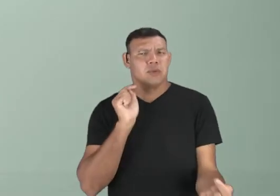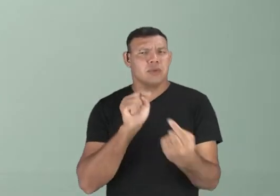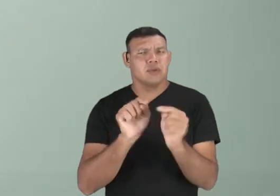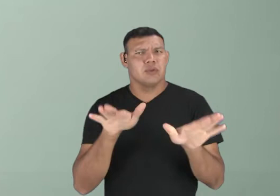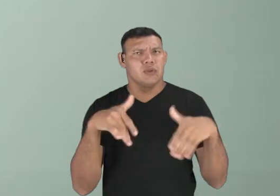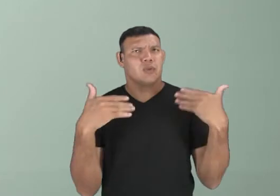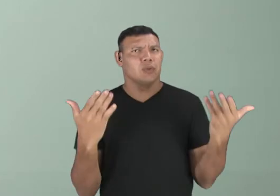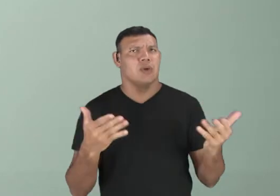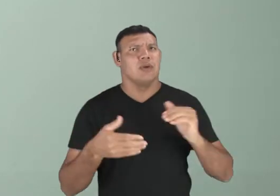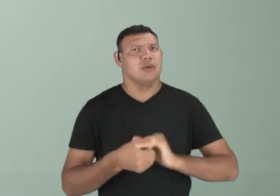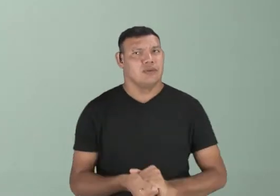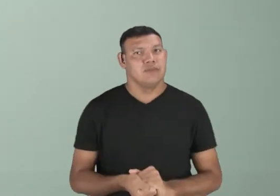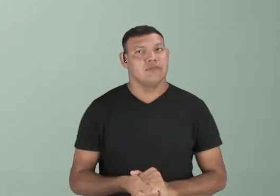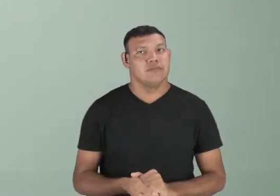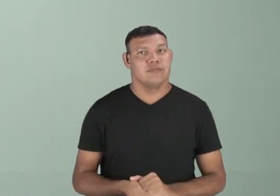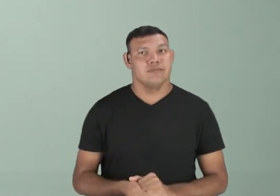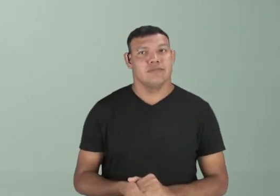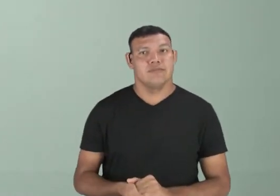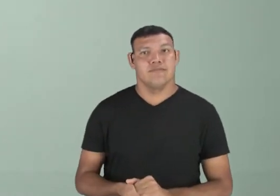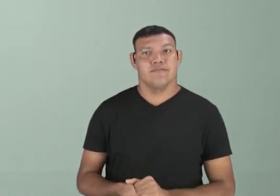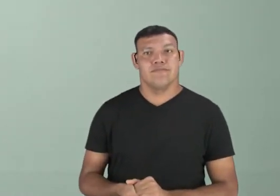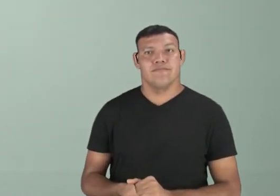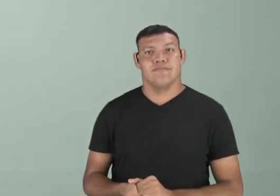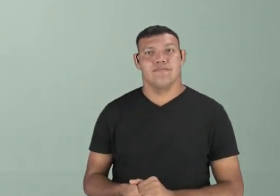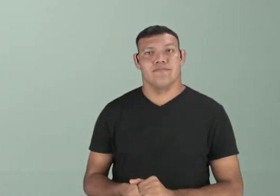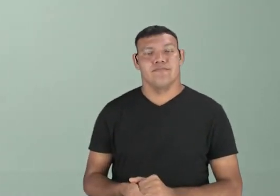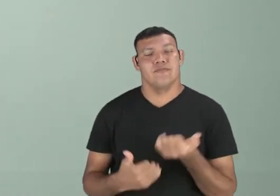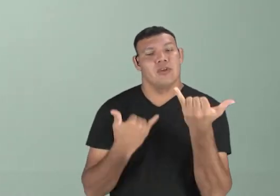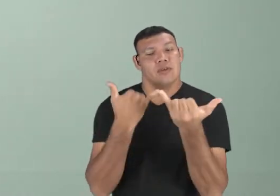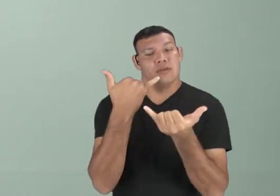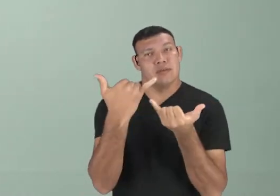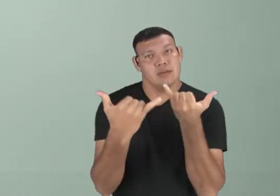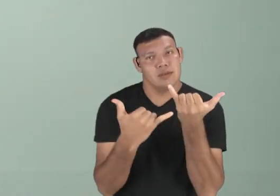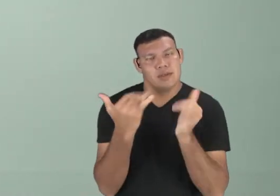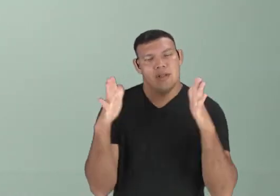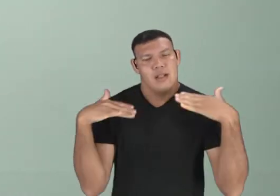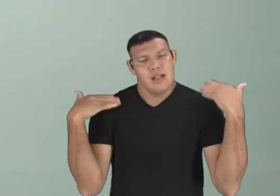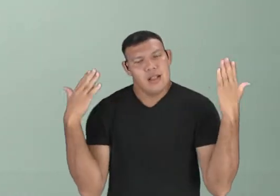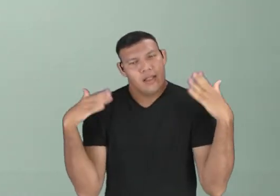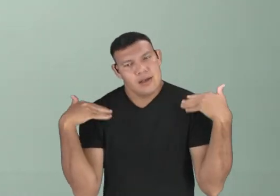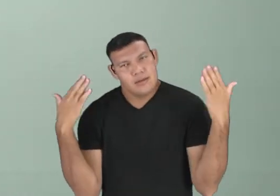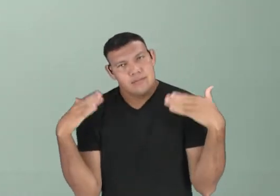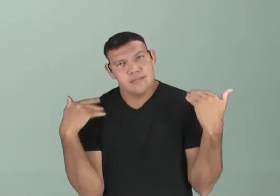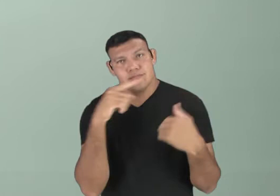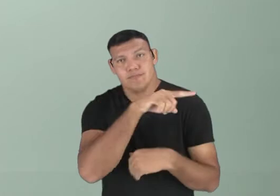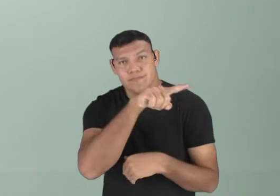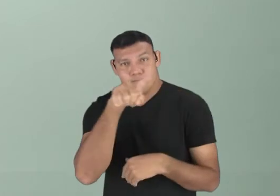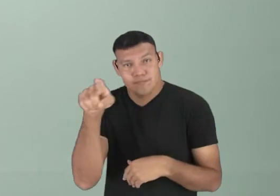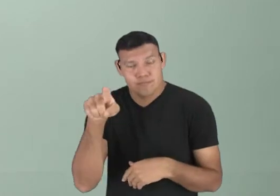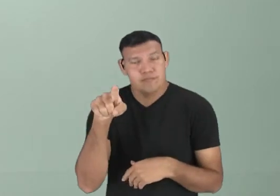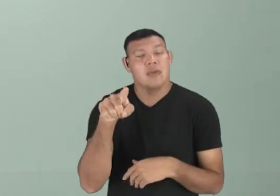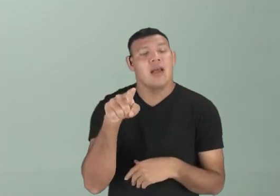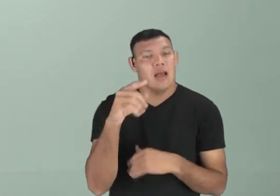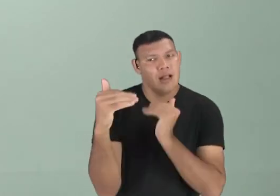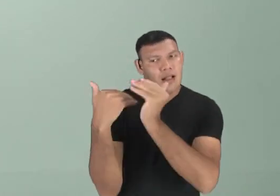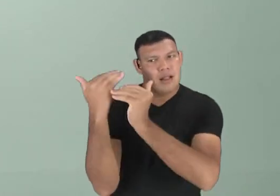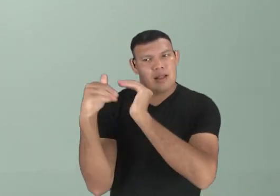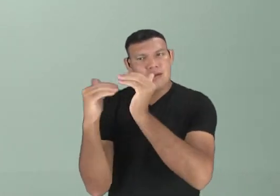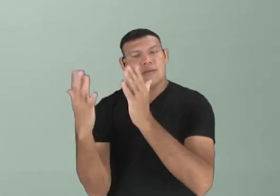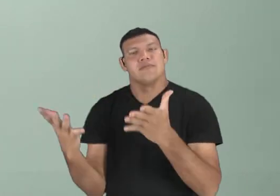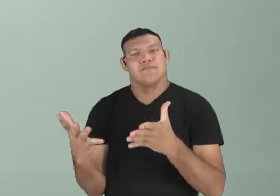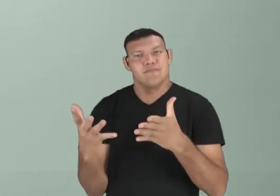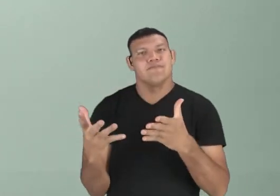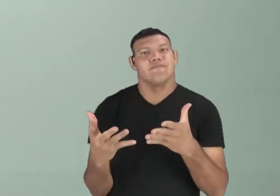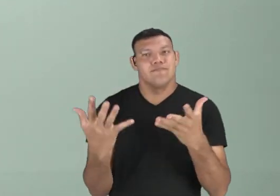jogos pré-desportivos nada mais é que de uma forma lúdica e divertida você consiga desenvolver